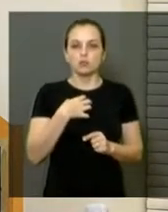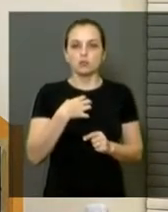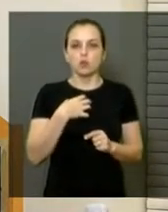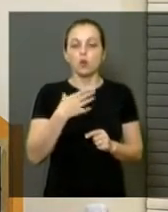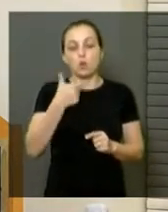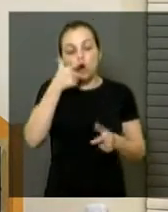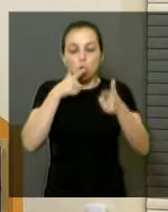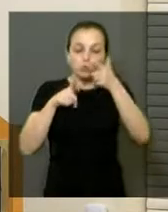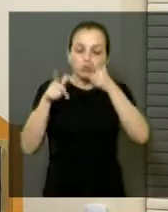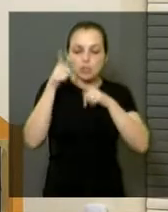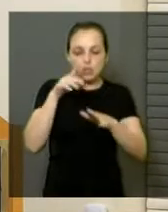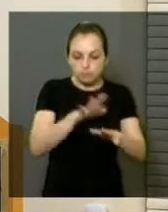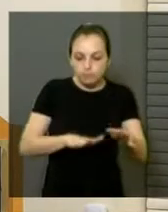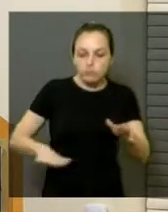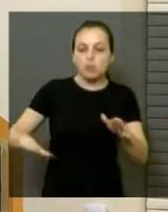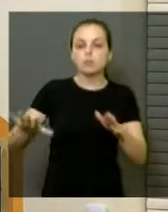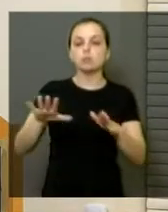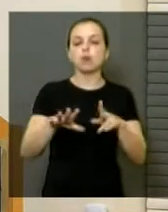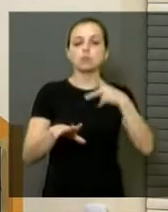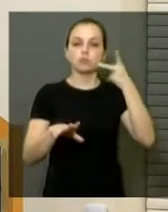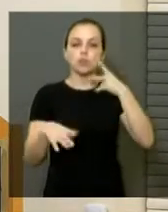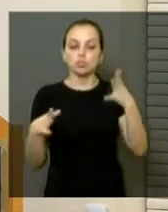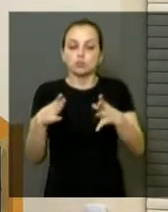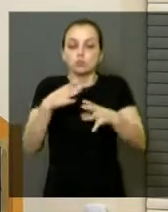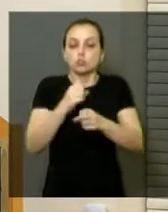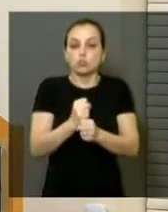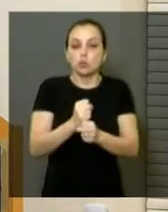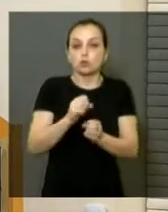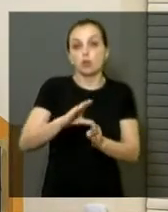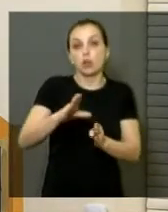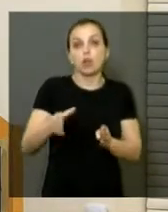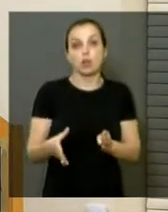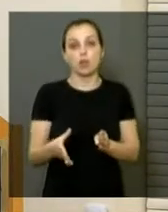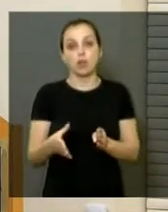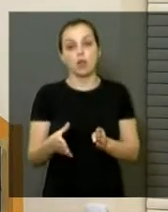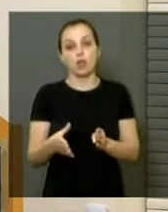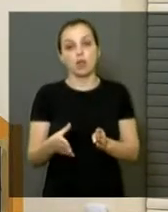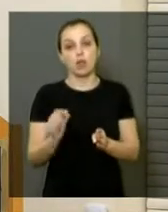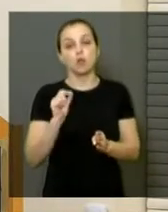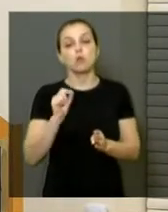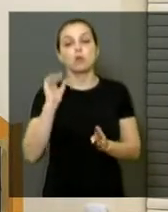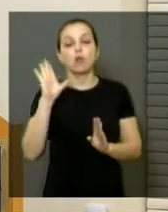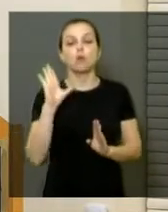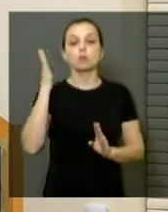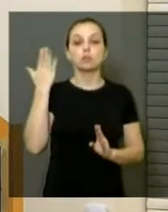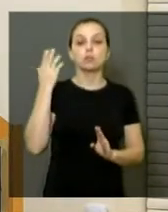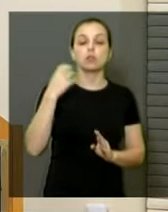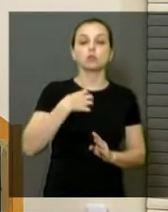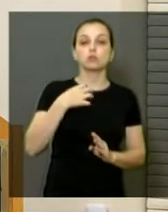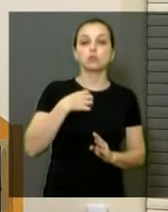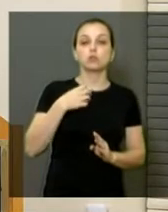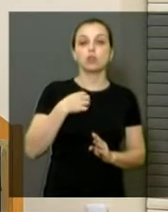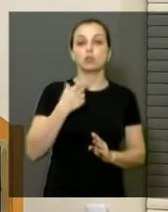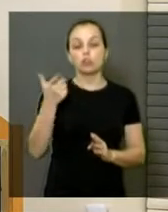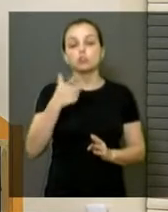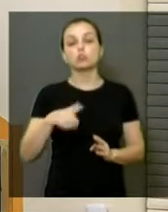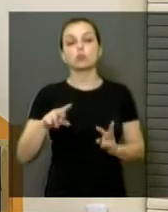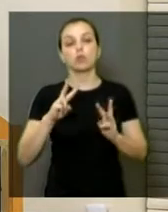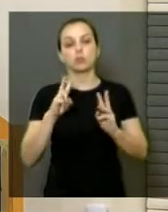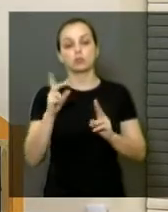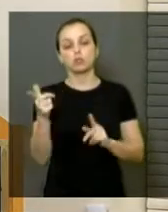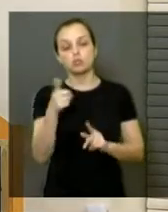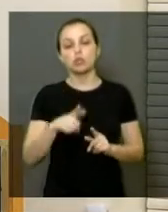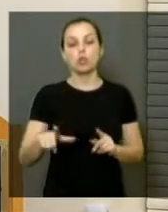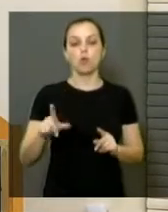num espaço que vai investigar uma tragédia que interessa a todo mundo saber o que foi que aconteceu, até mesmo para que isso não se repita. Que não